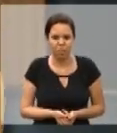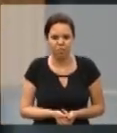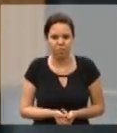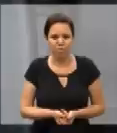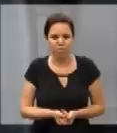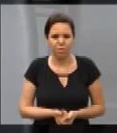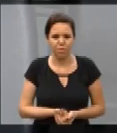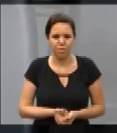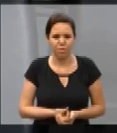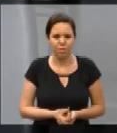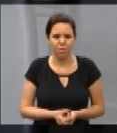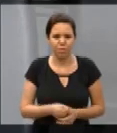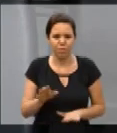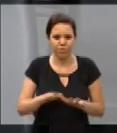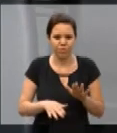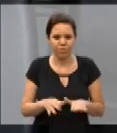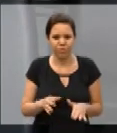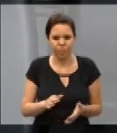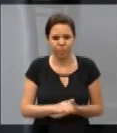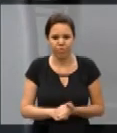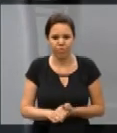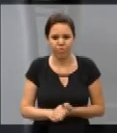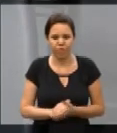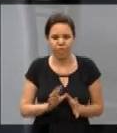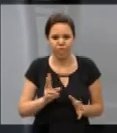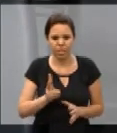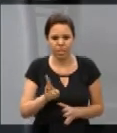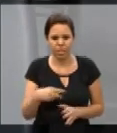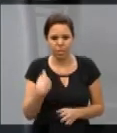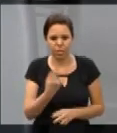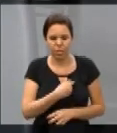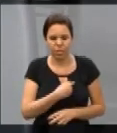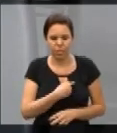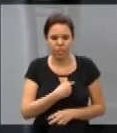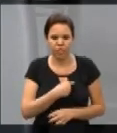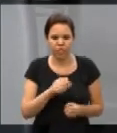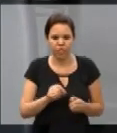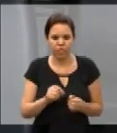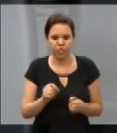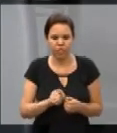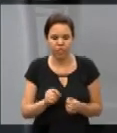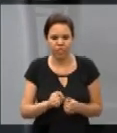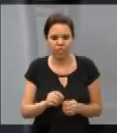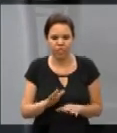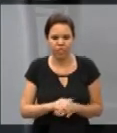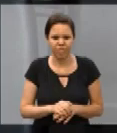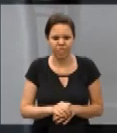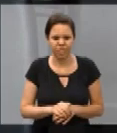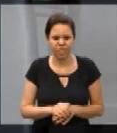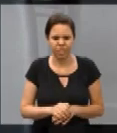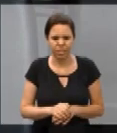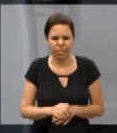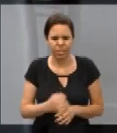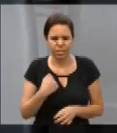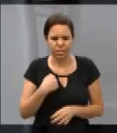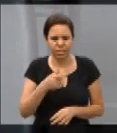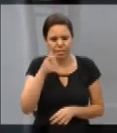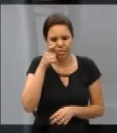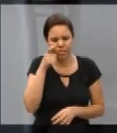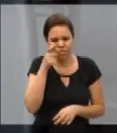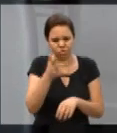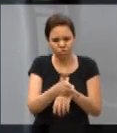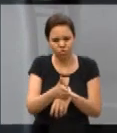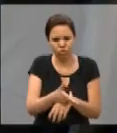Tem aquele filme Simone, né? Lembra? Todas as vezes que a gente a atriz é virtual, né? Não, todas as vezes que a gente vai